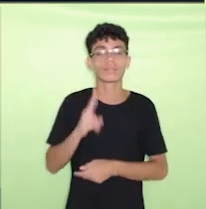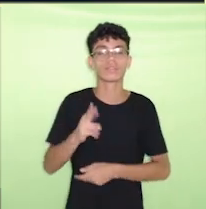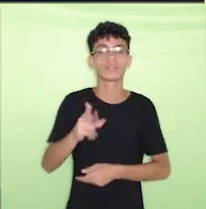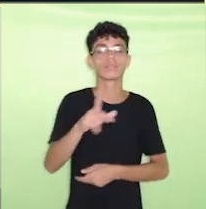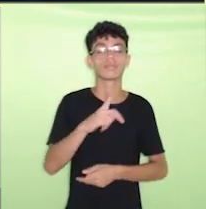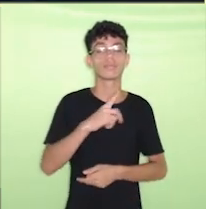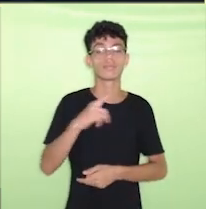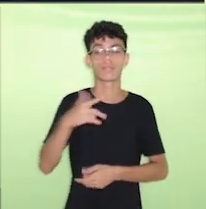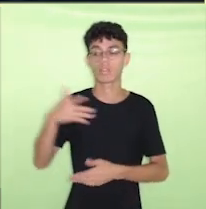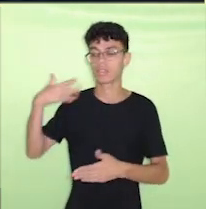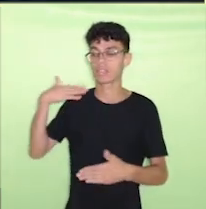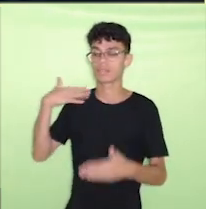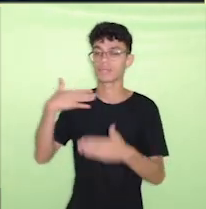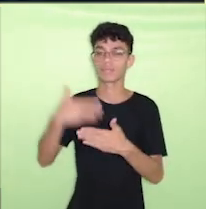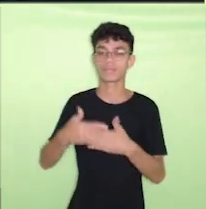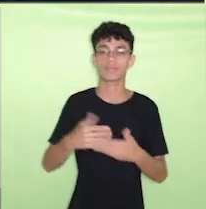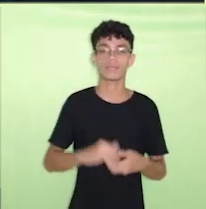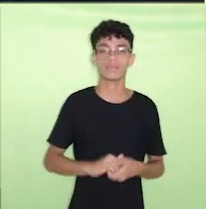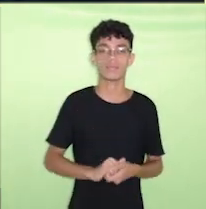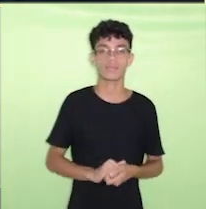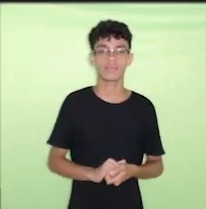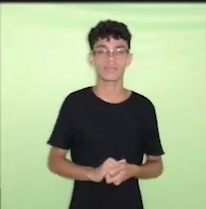sempre.